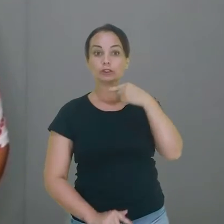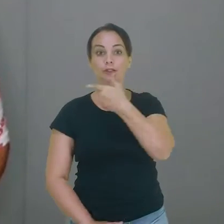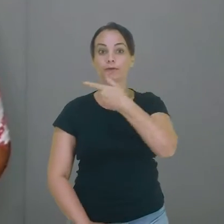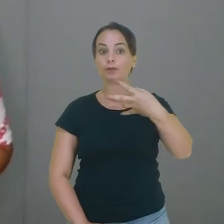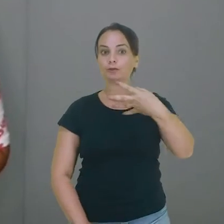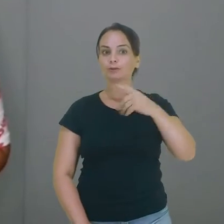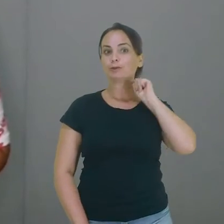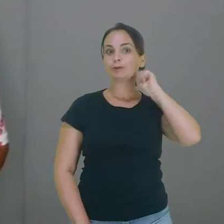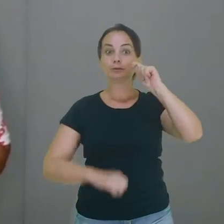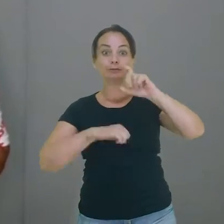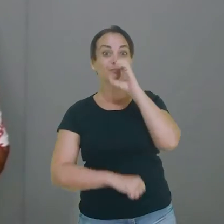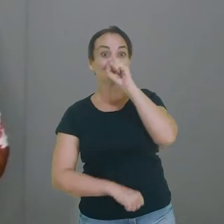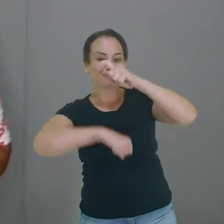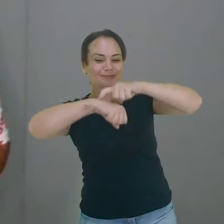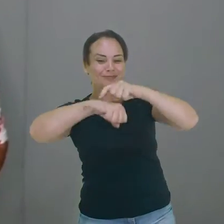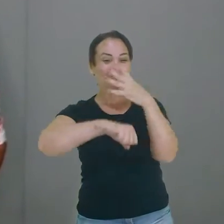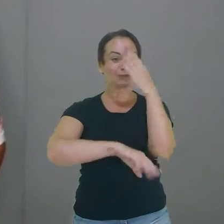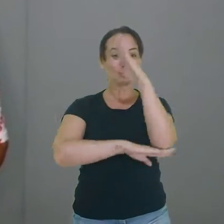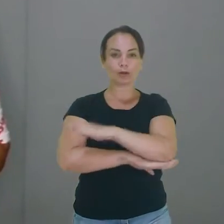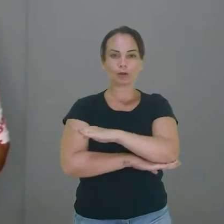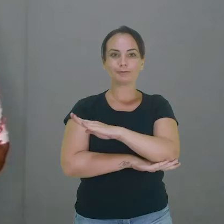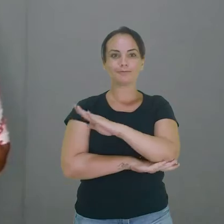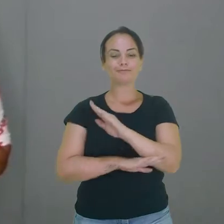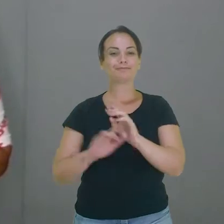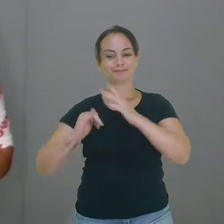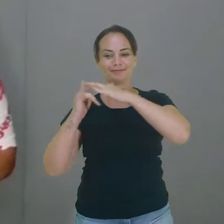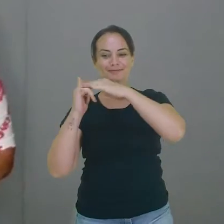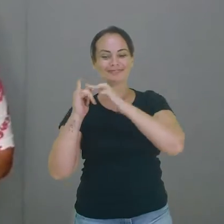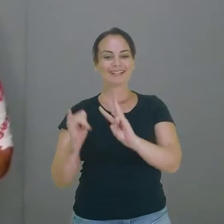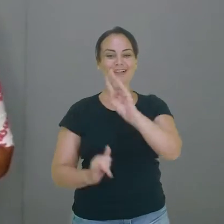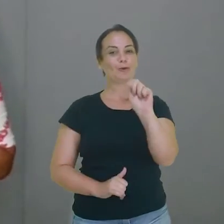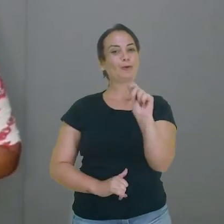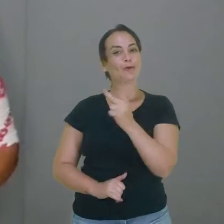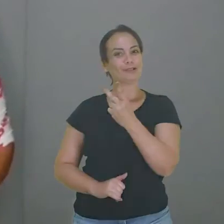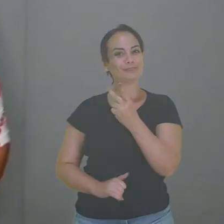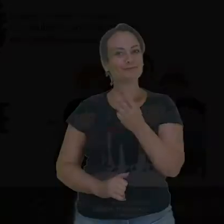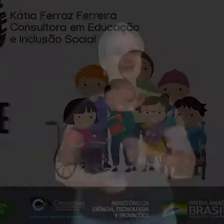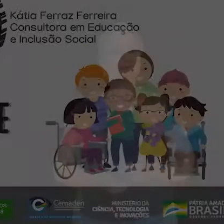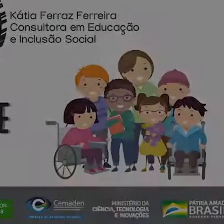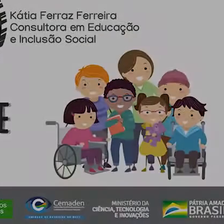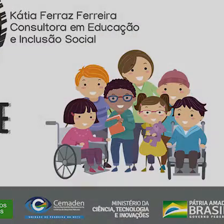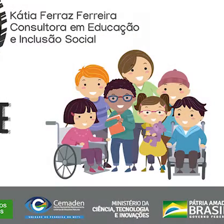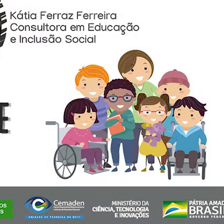de abril, sábado, às 16 horas, no canal do programa WASH no YouTube.